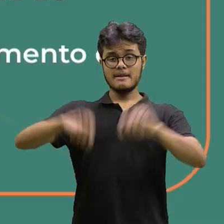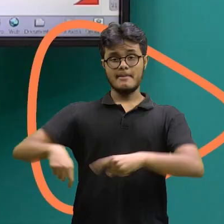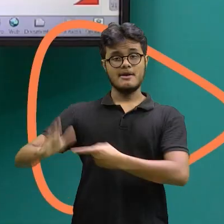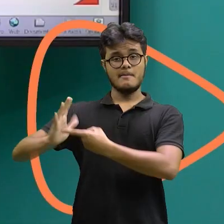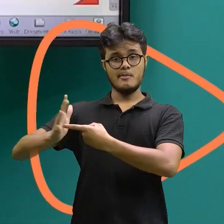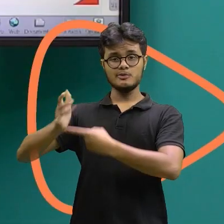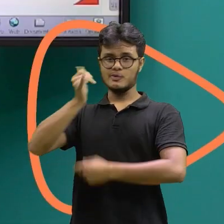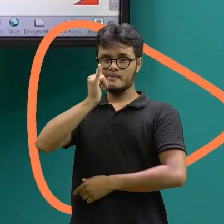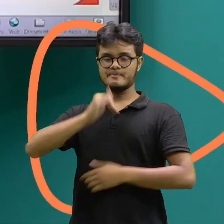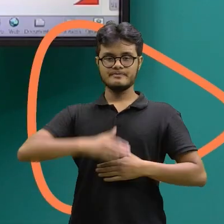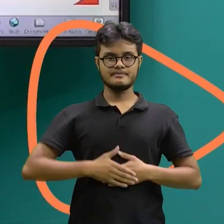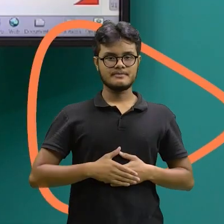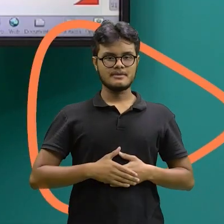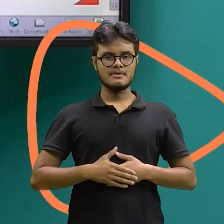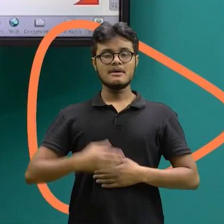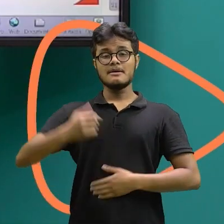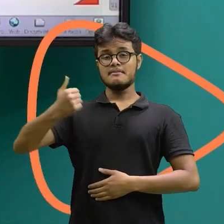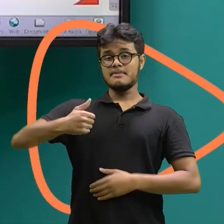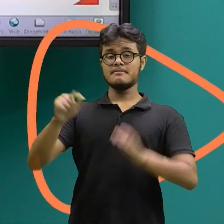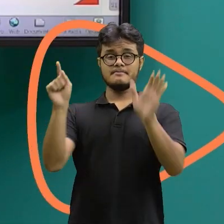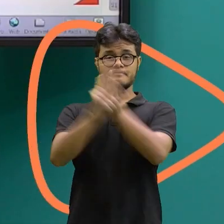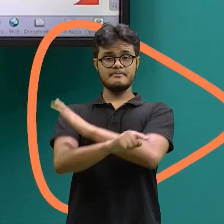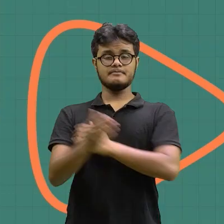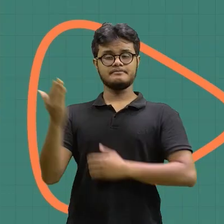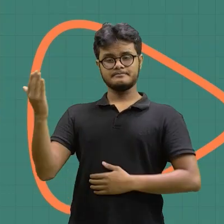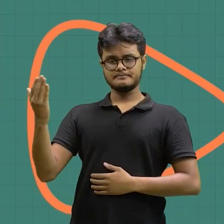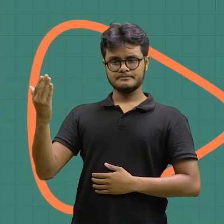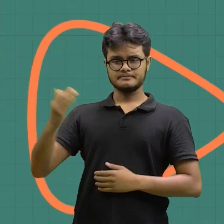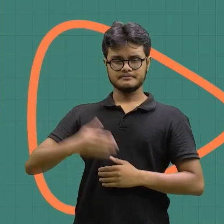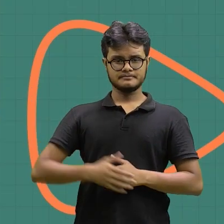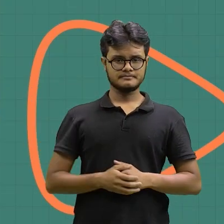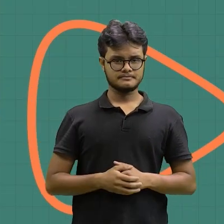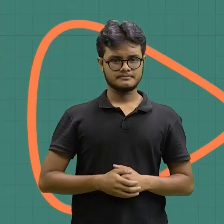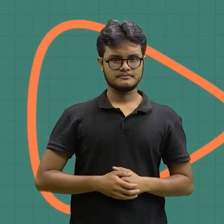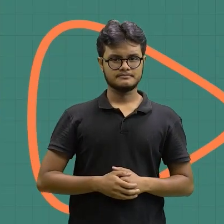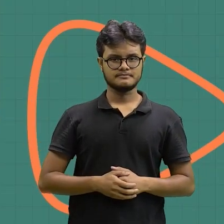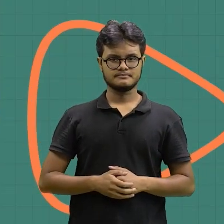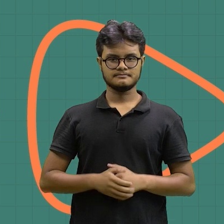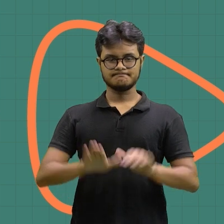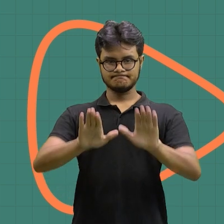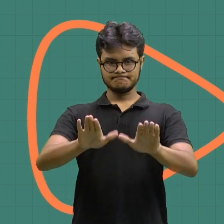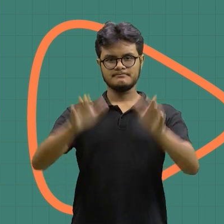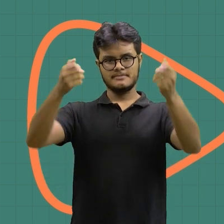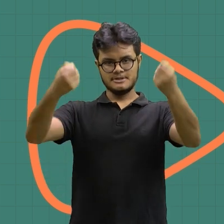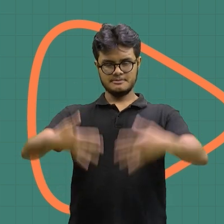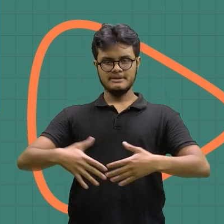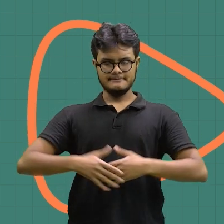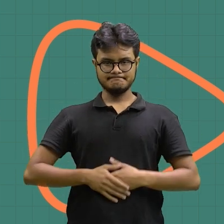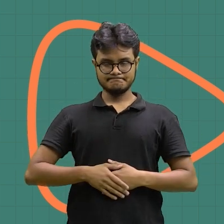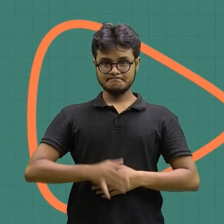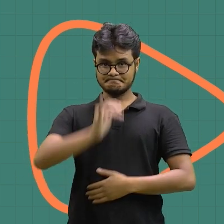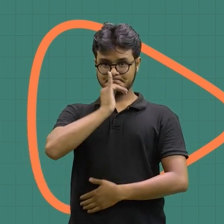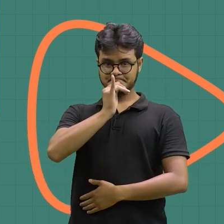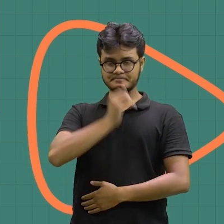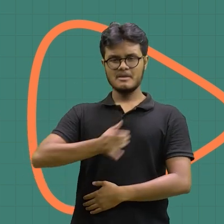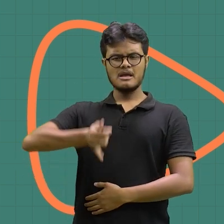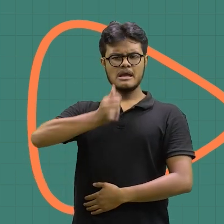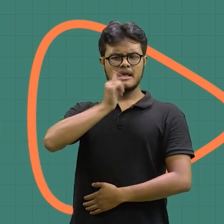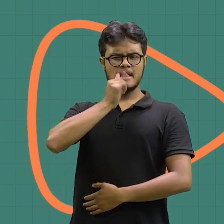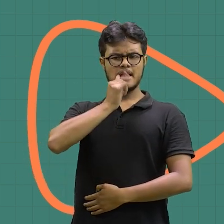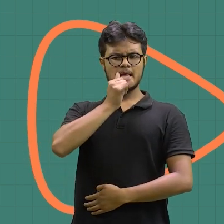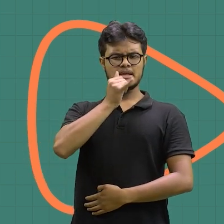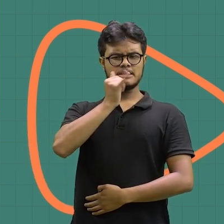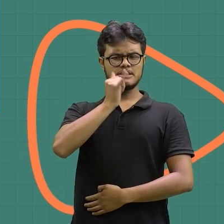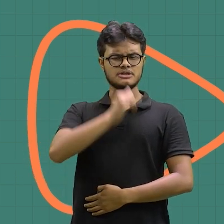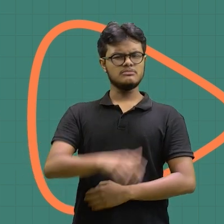geradores. Vamos começar aí com nossa primeira questão, uma questão da Unifesp. Em uma atividade experimental de eletrostática, um estudante verificou